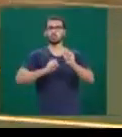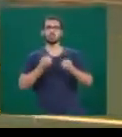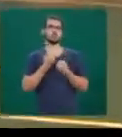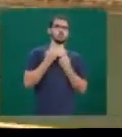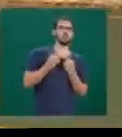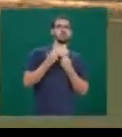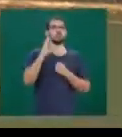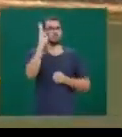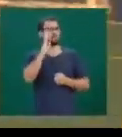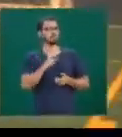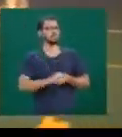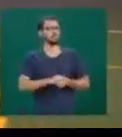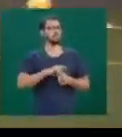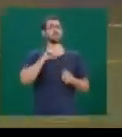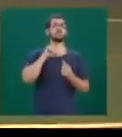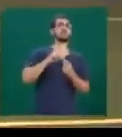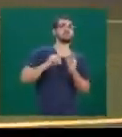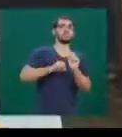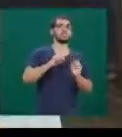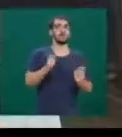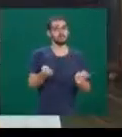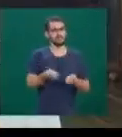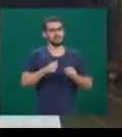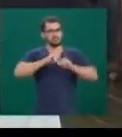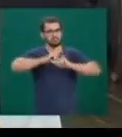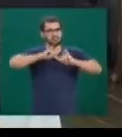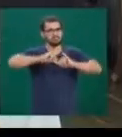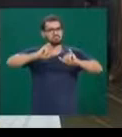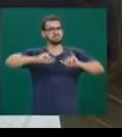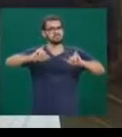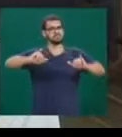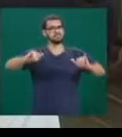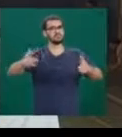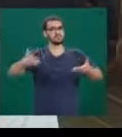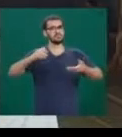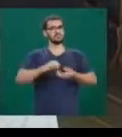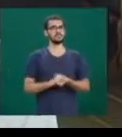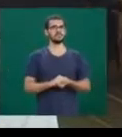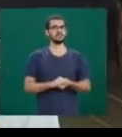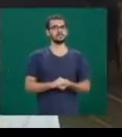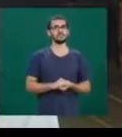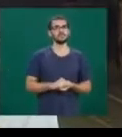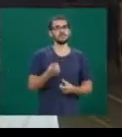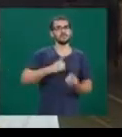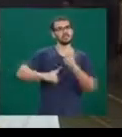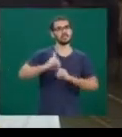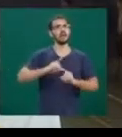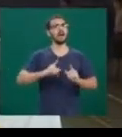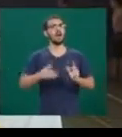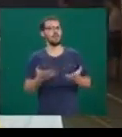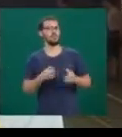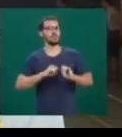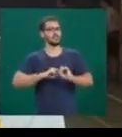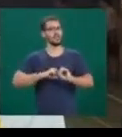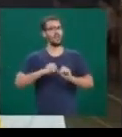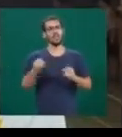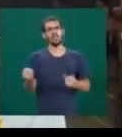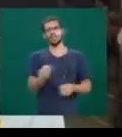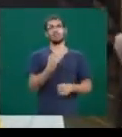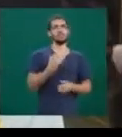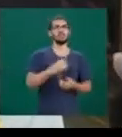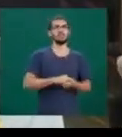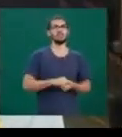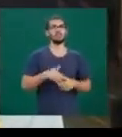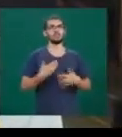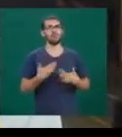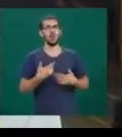nova possibilidade de atuação no mercado. Essa ação, essa dinâmica de treinamento de goleiros, ela é relativamente nova dentro da modalidade. Então não existia